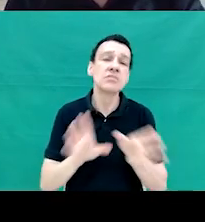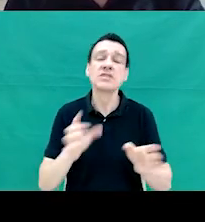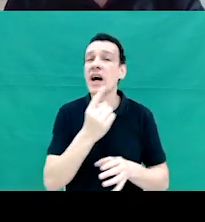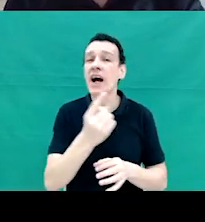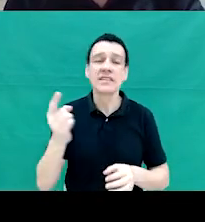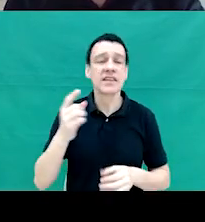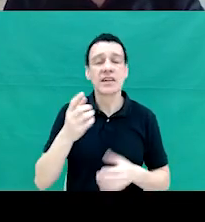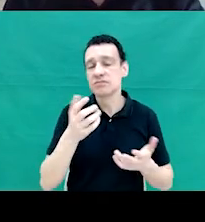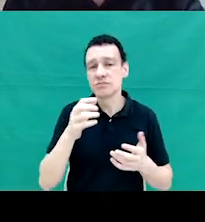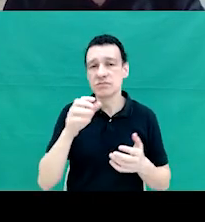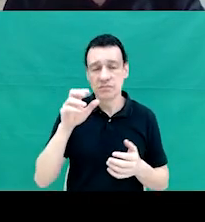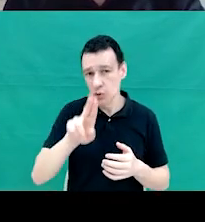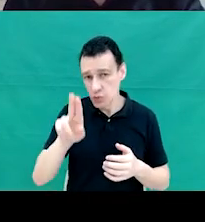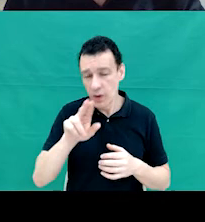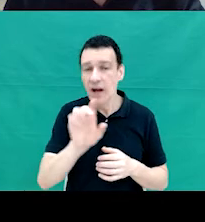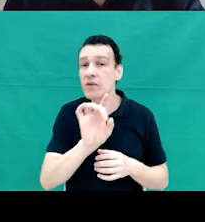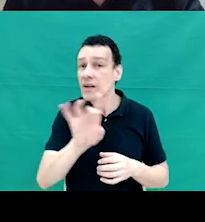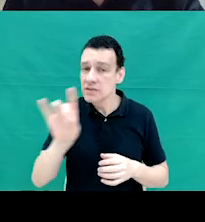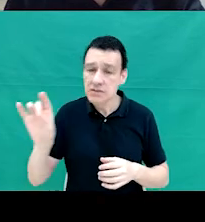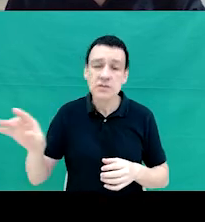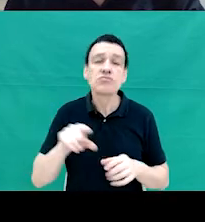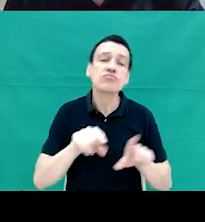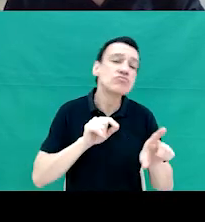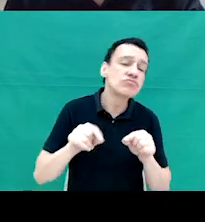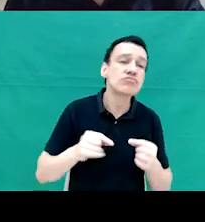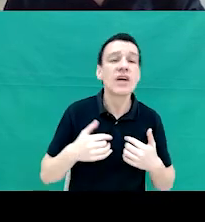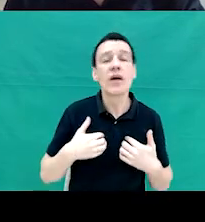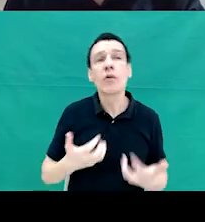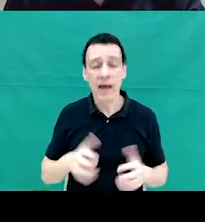as correlações são 2.1.1, teclado,